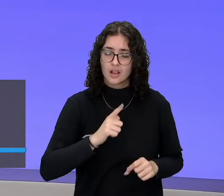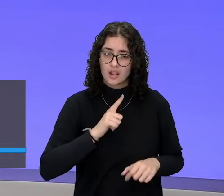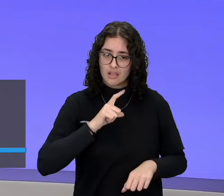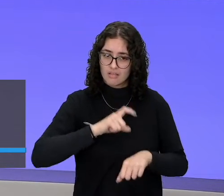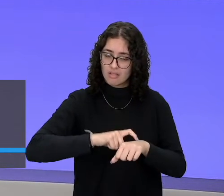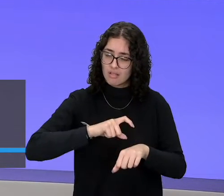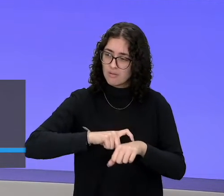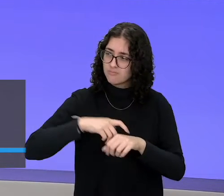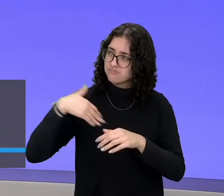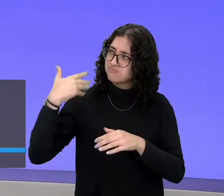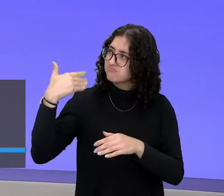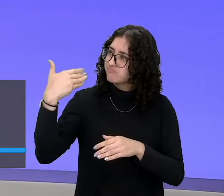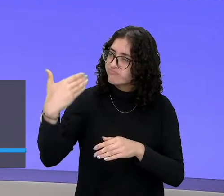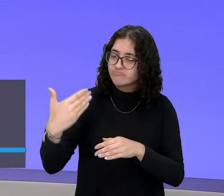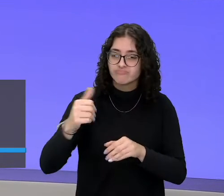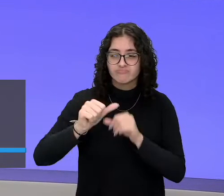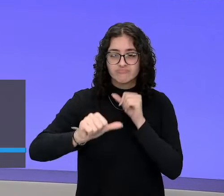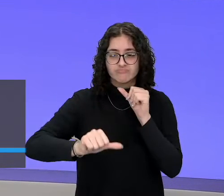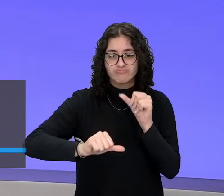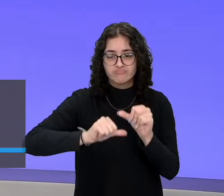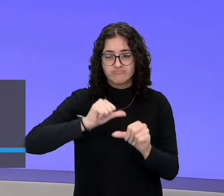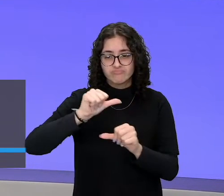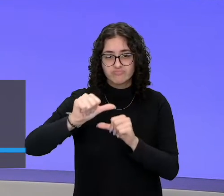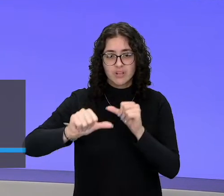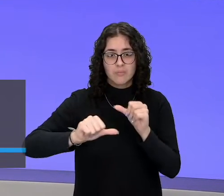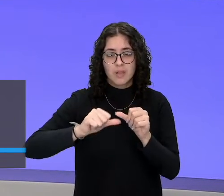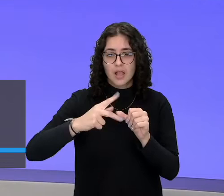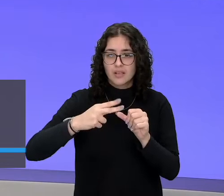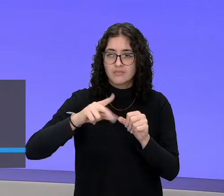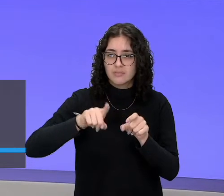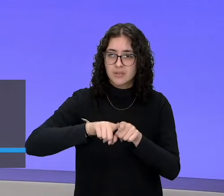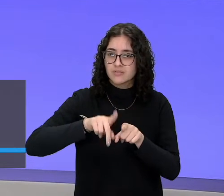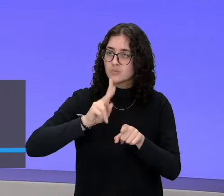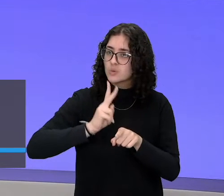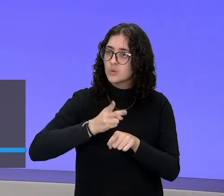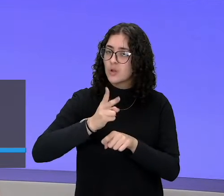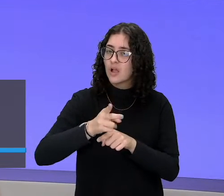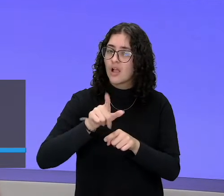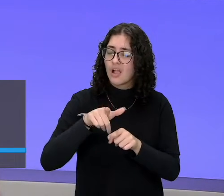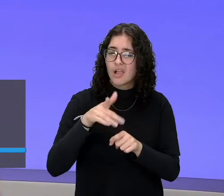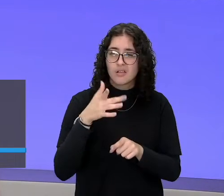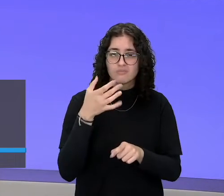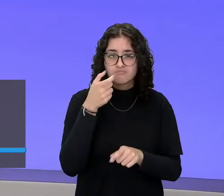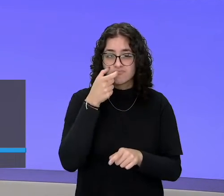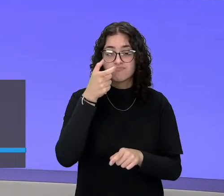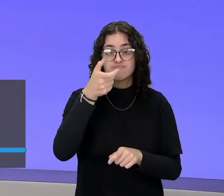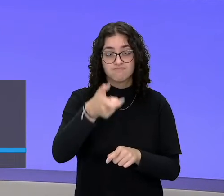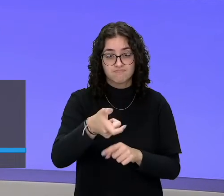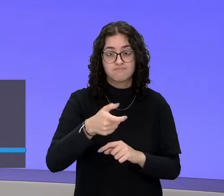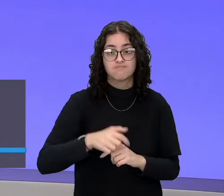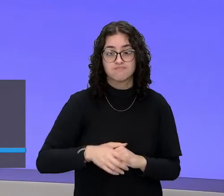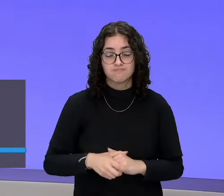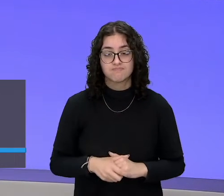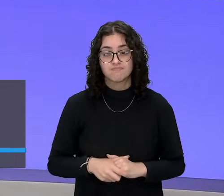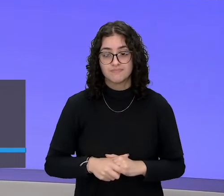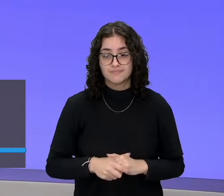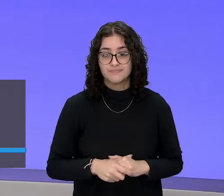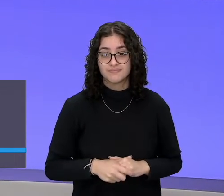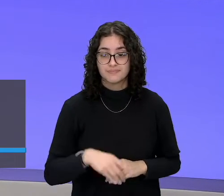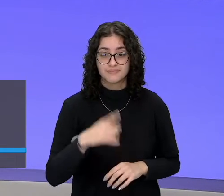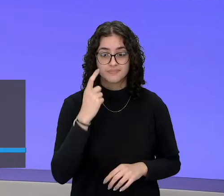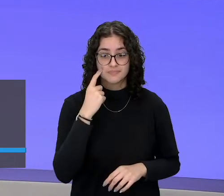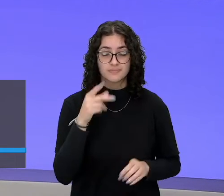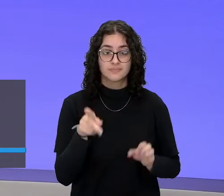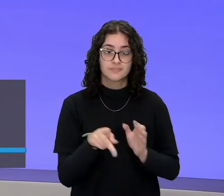tempo e a preservação faz com que o lugar se preserve, né? Isso é muito interessante. Pensando nessa questão